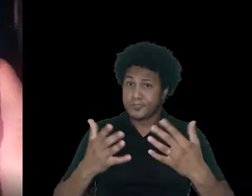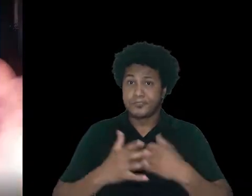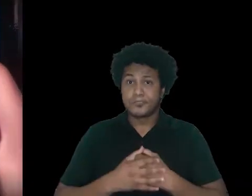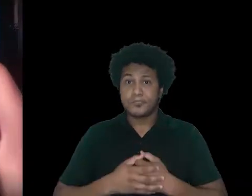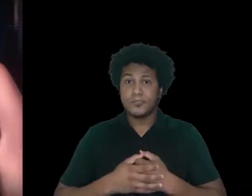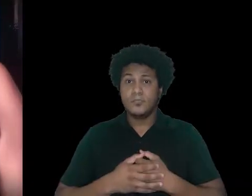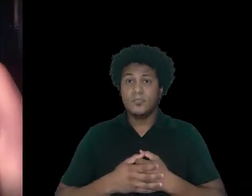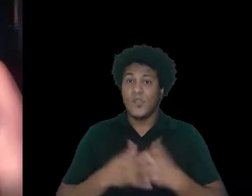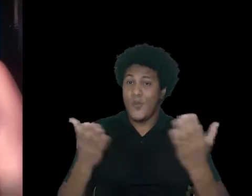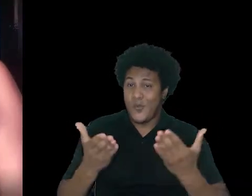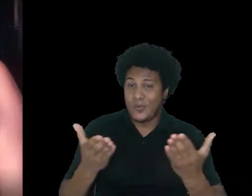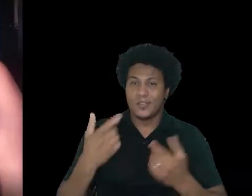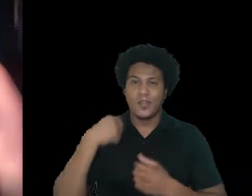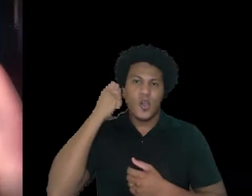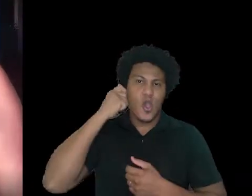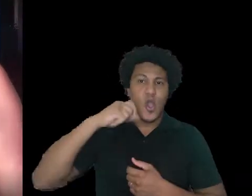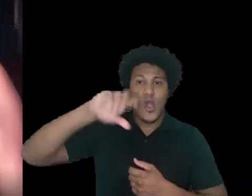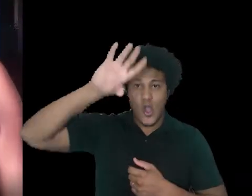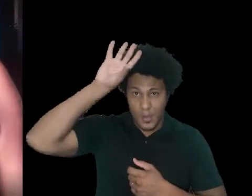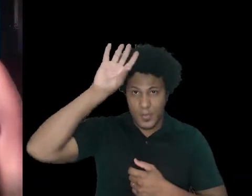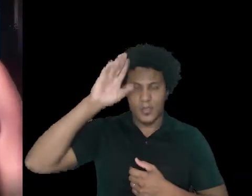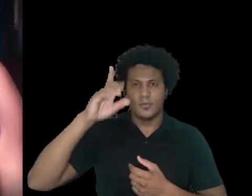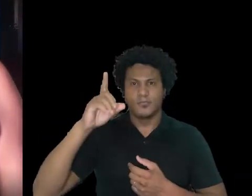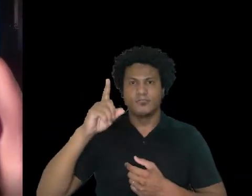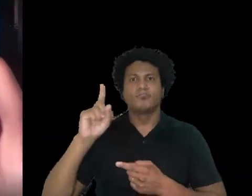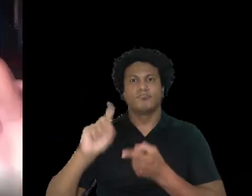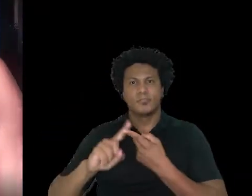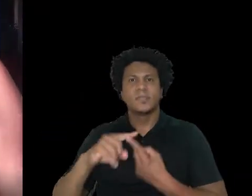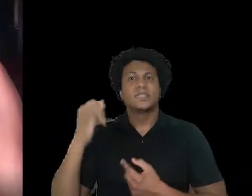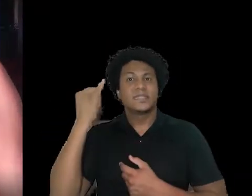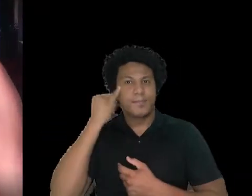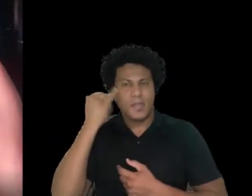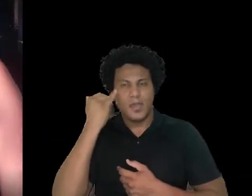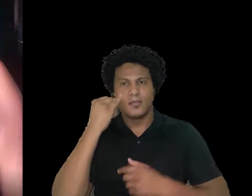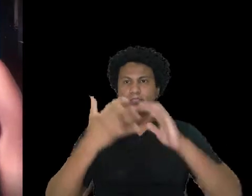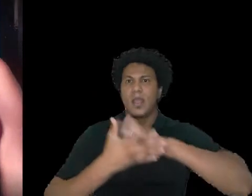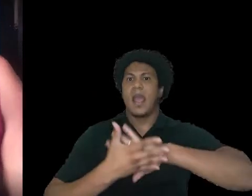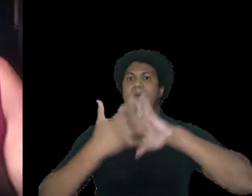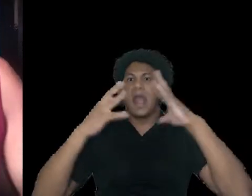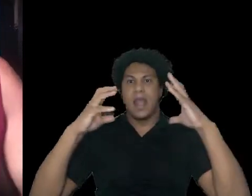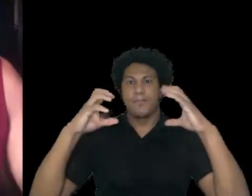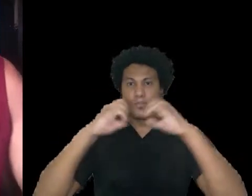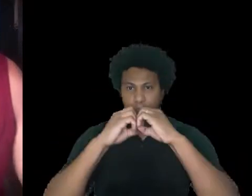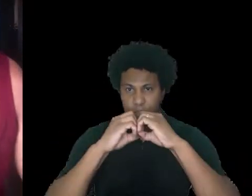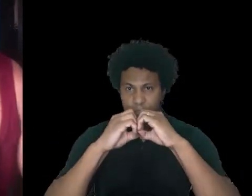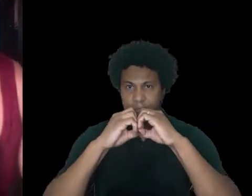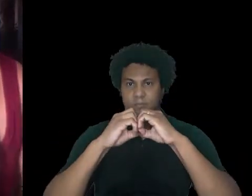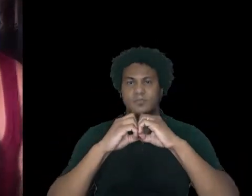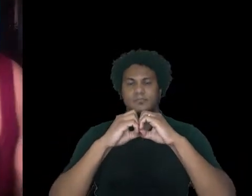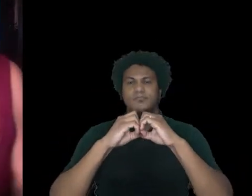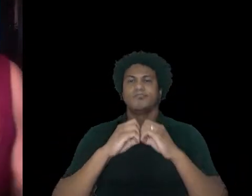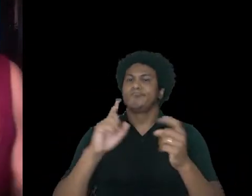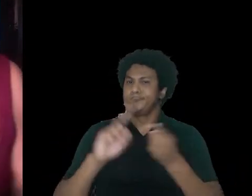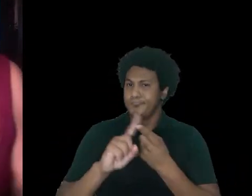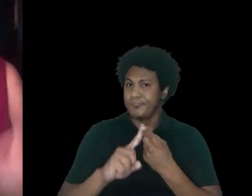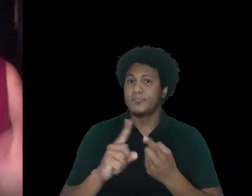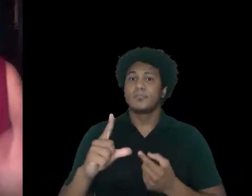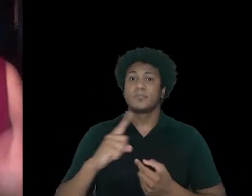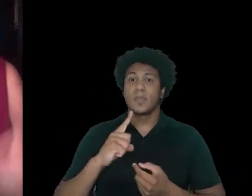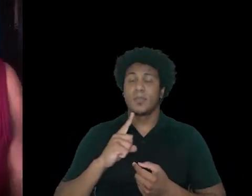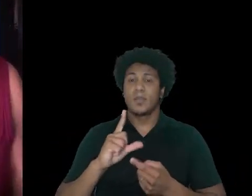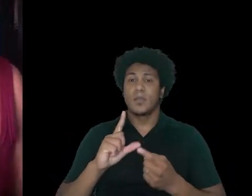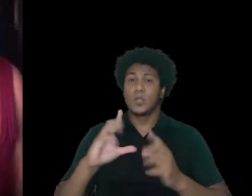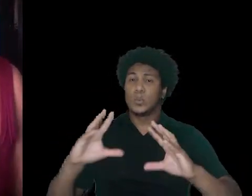conosco Isabelle e Roberto, da A Ponte Libras. Também dispomos de outros